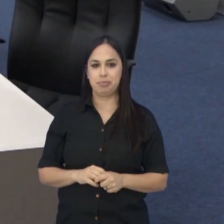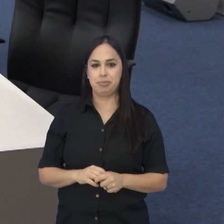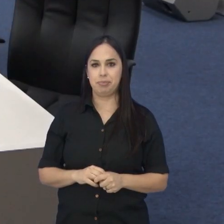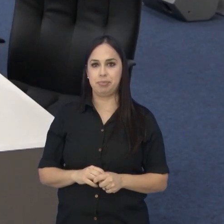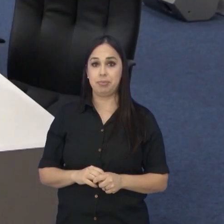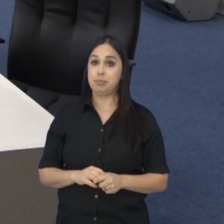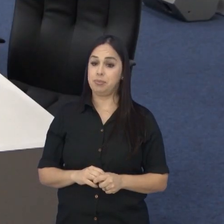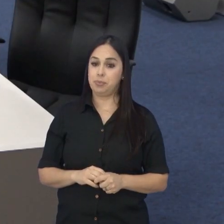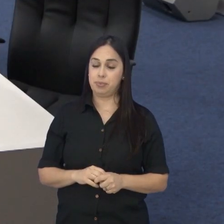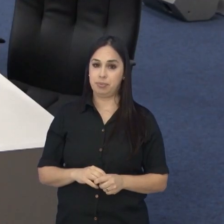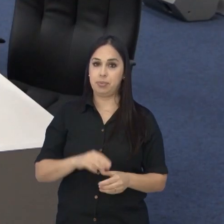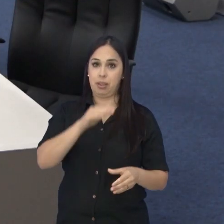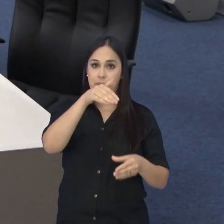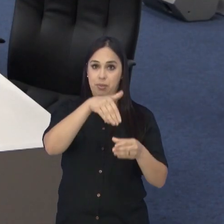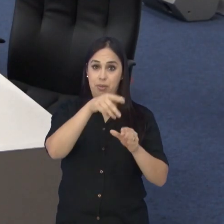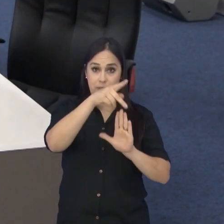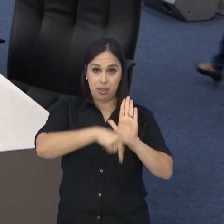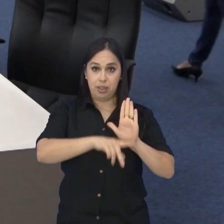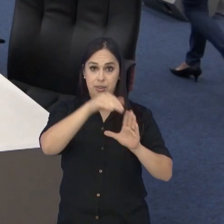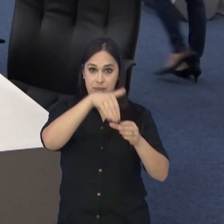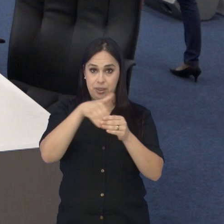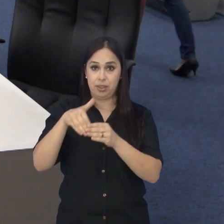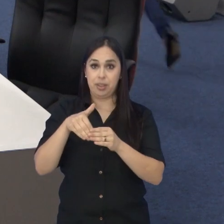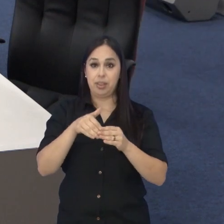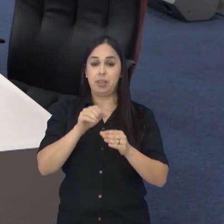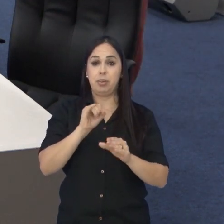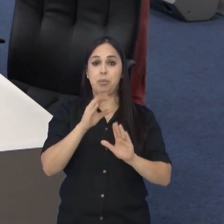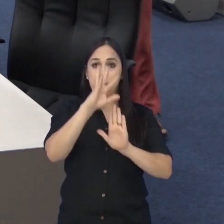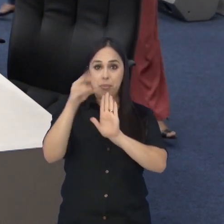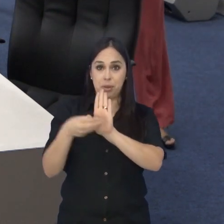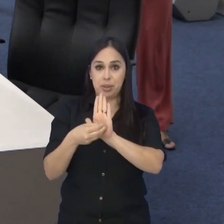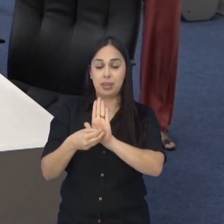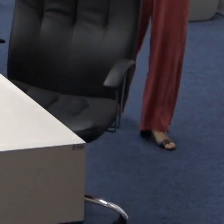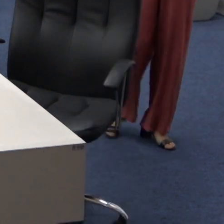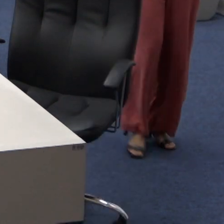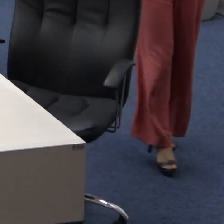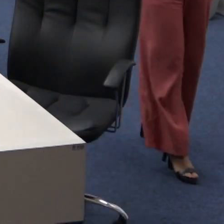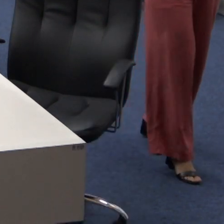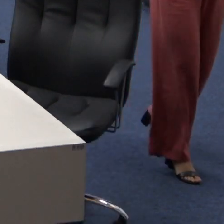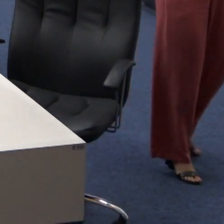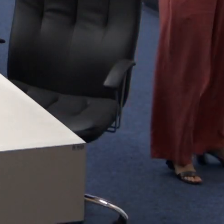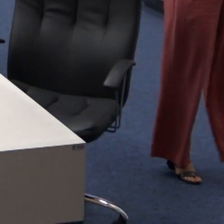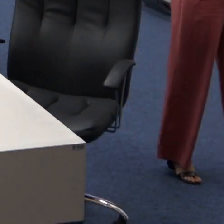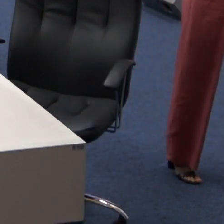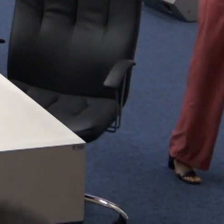Em votação, o processo. Informa os vereadores que o processo possui uma emenda, que foi rejeitada pelas